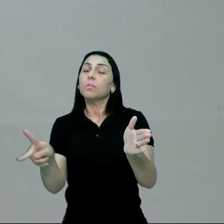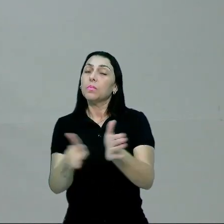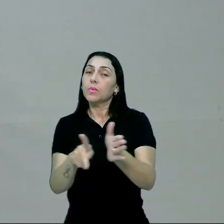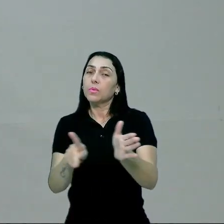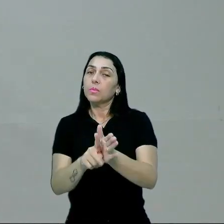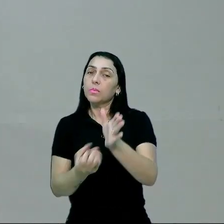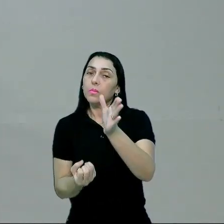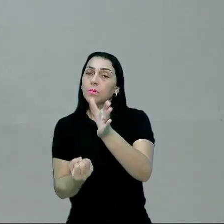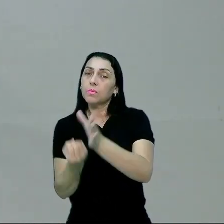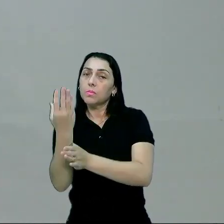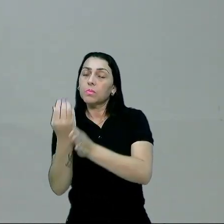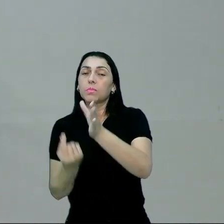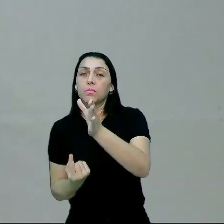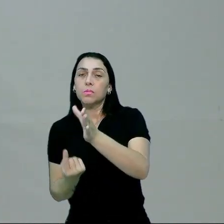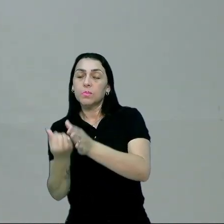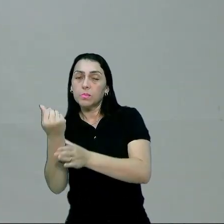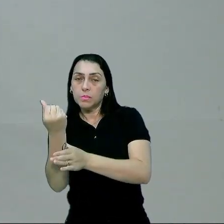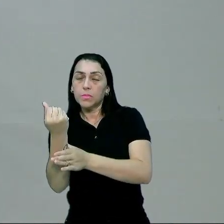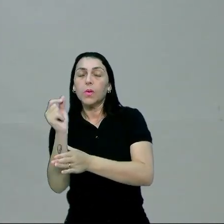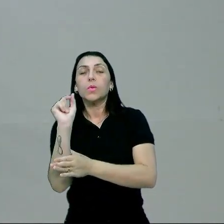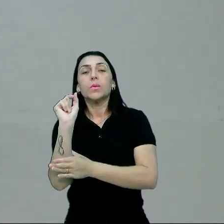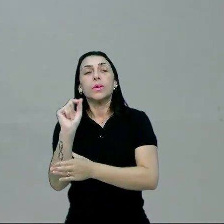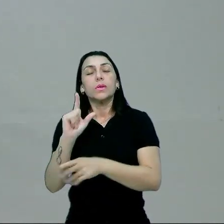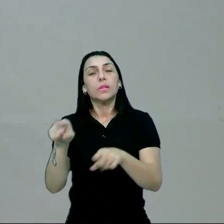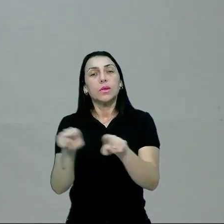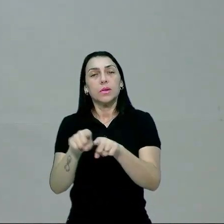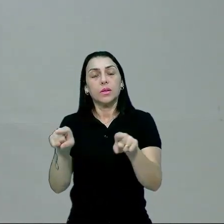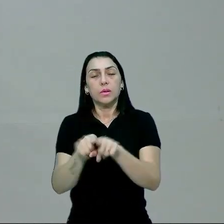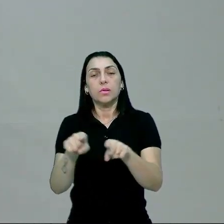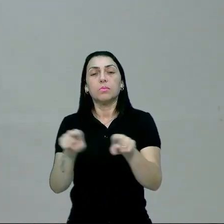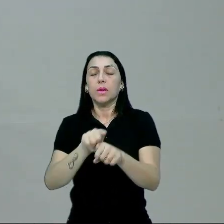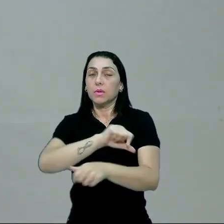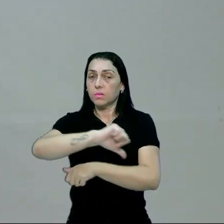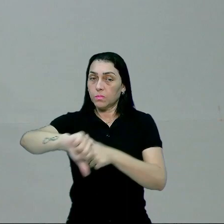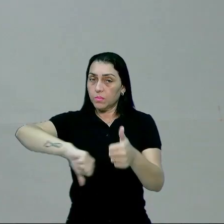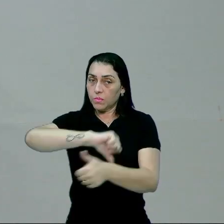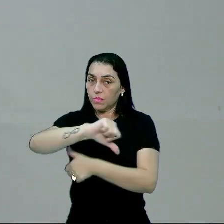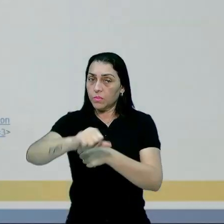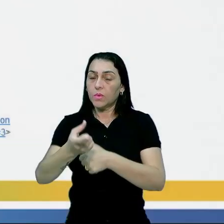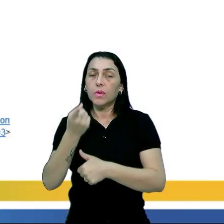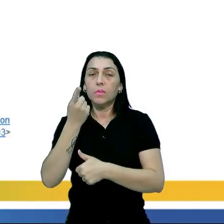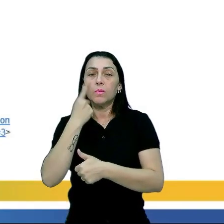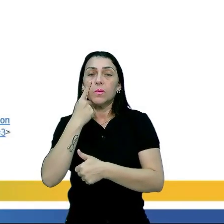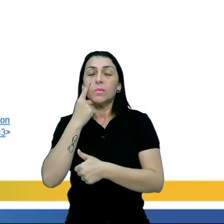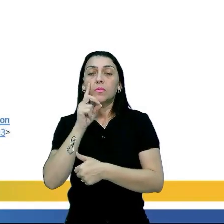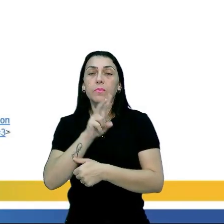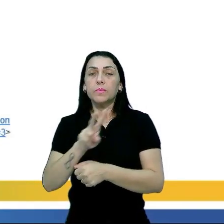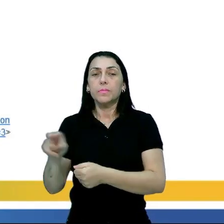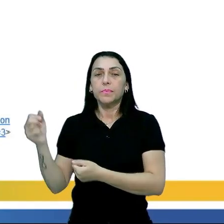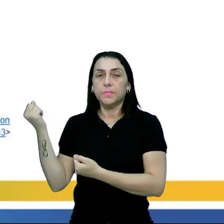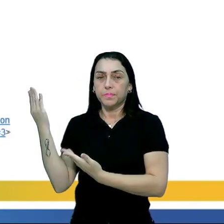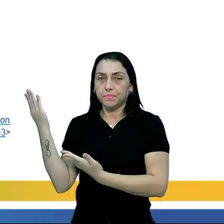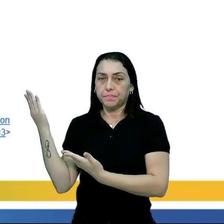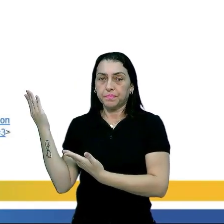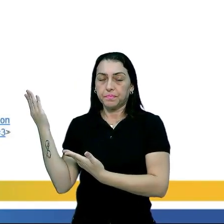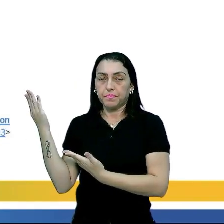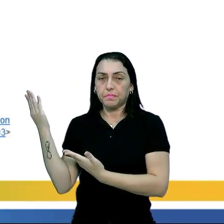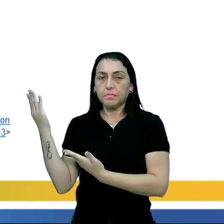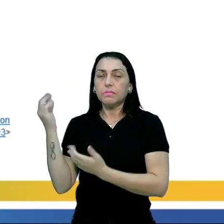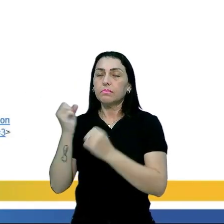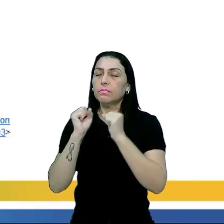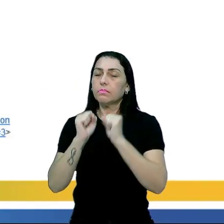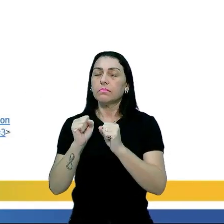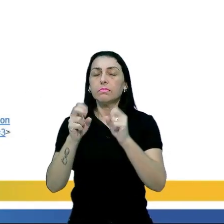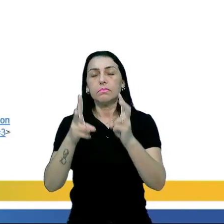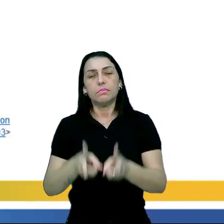capitalista, ele é um modo de produção que ele também se transforma. Vamos retornar para a imagem? E aí você